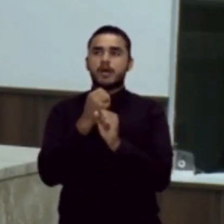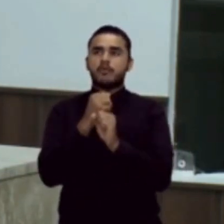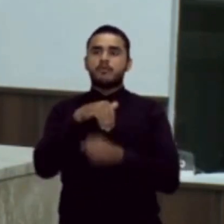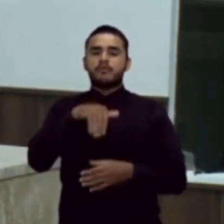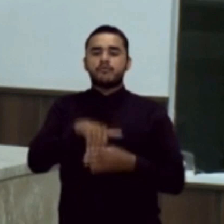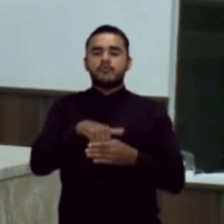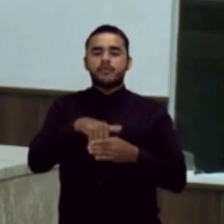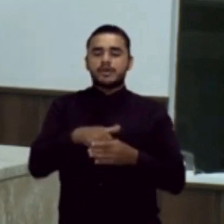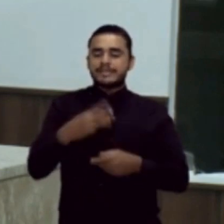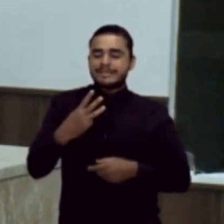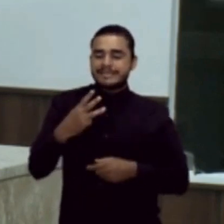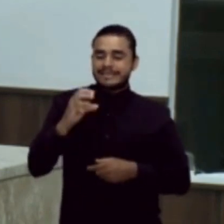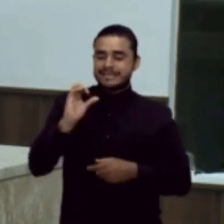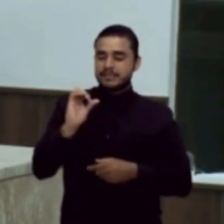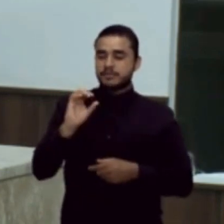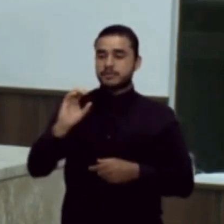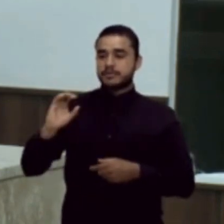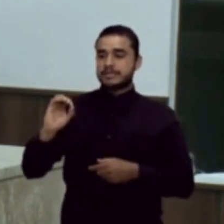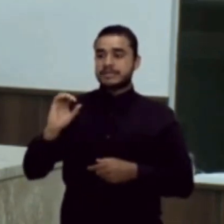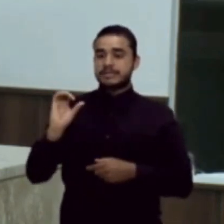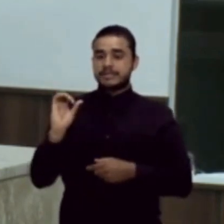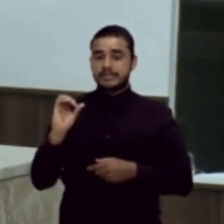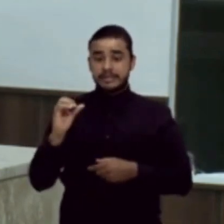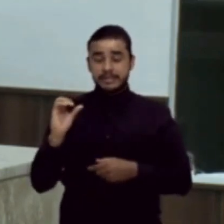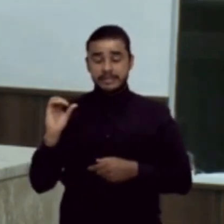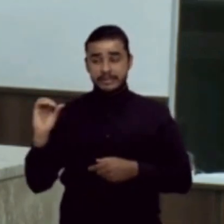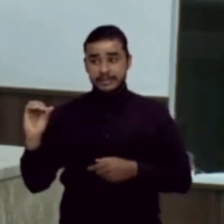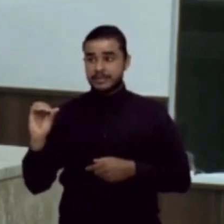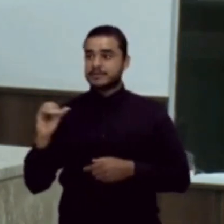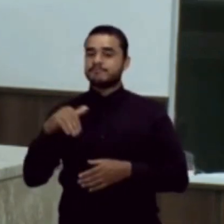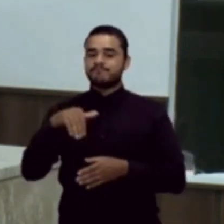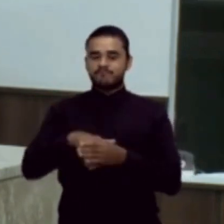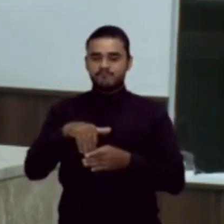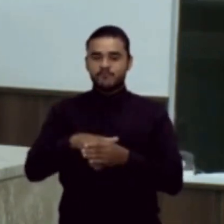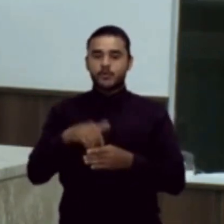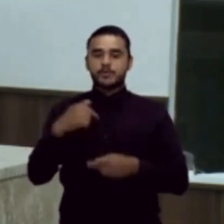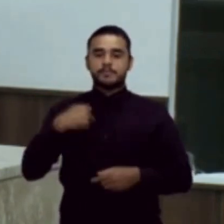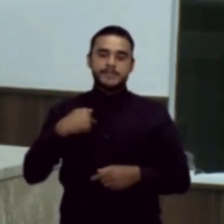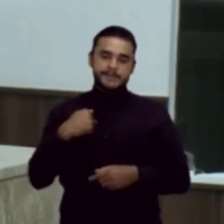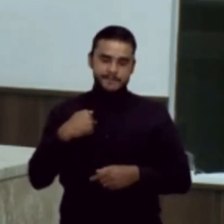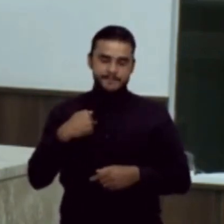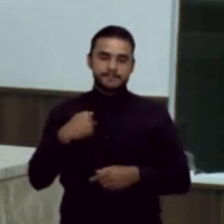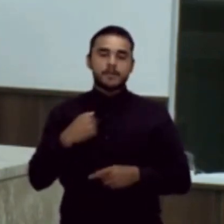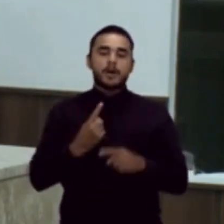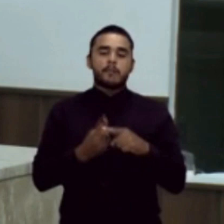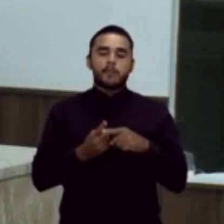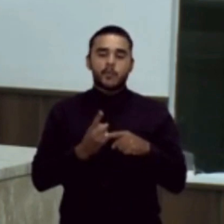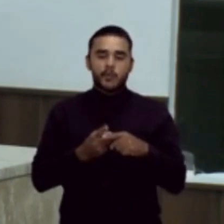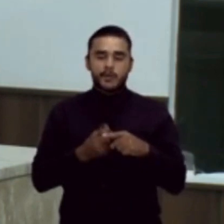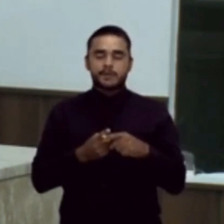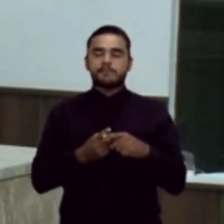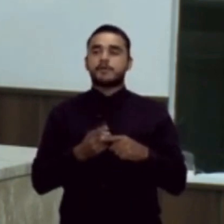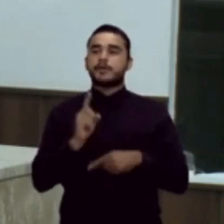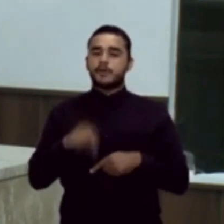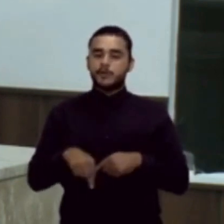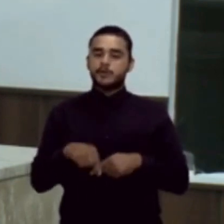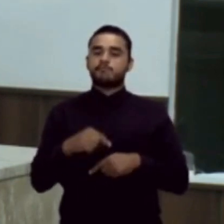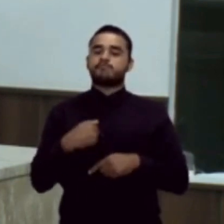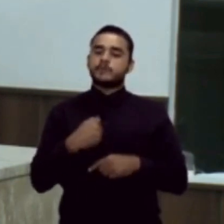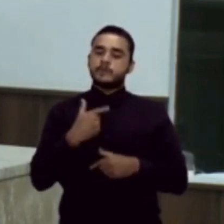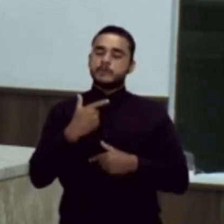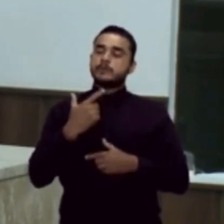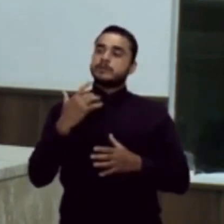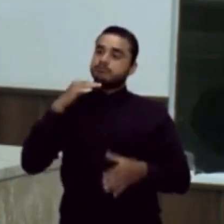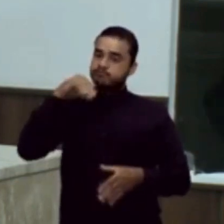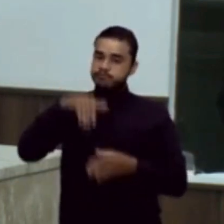36.063 cearenses que confiaram o seu voto à minha possibilidade de trabalhar, de representá-los,